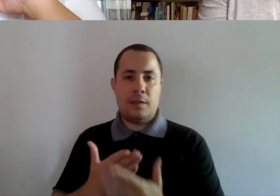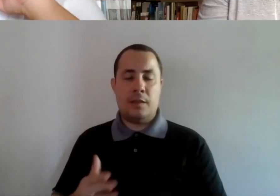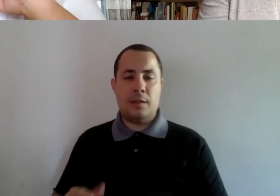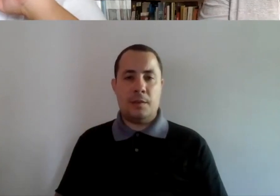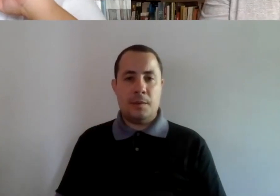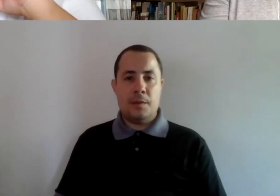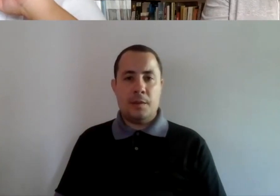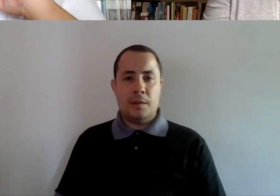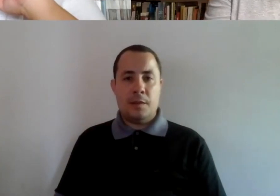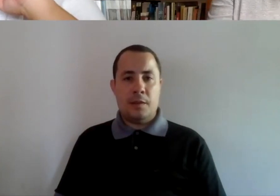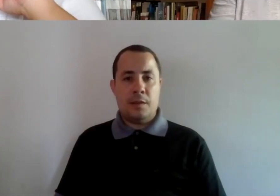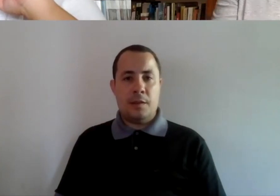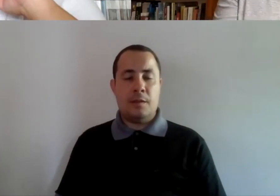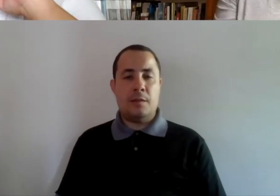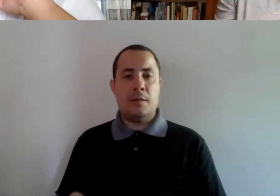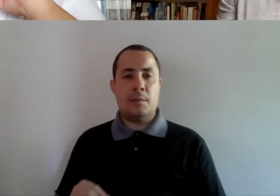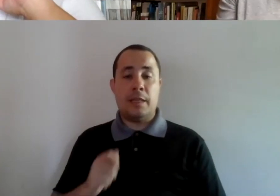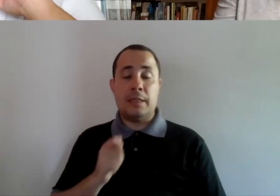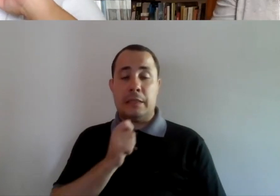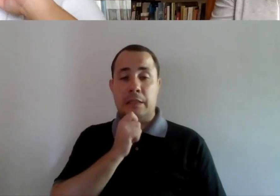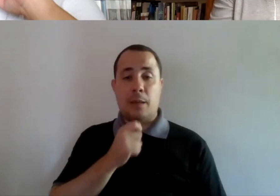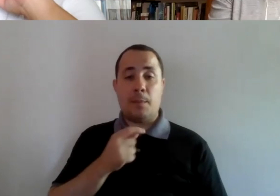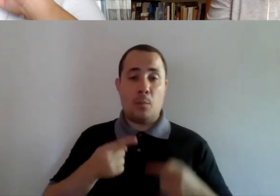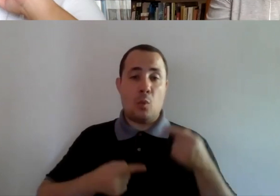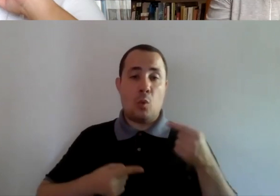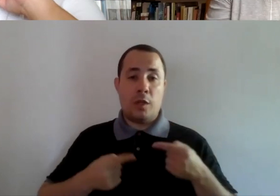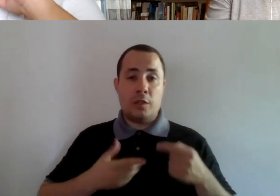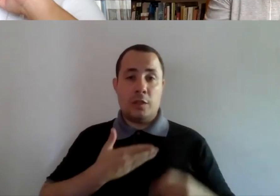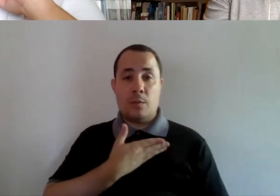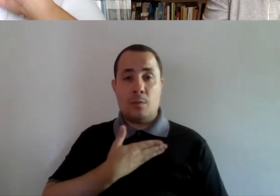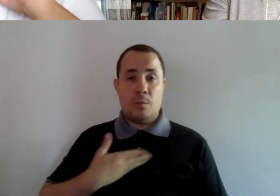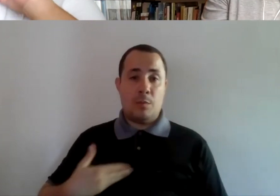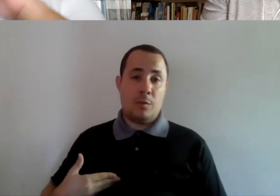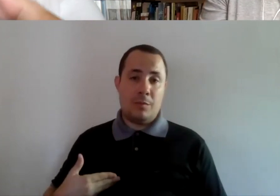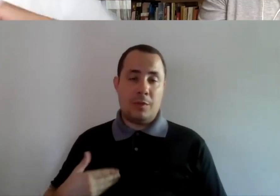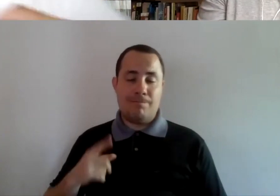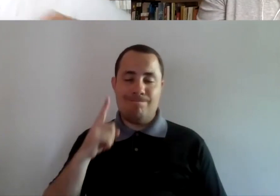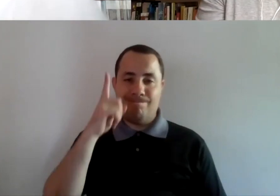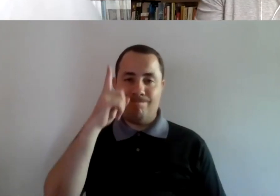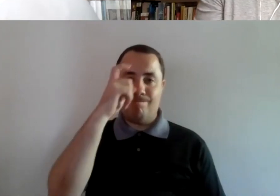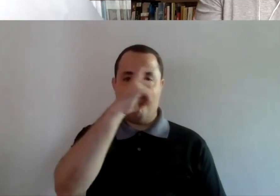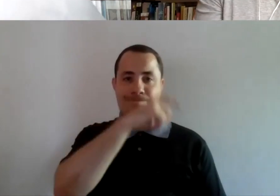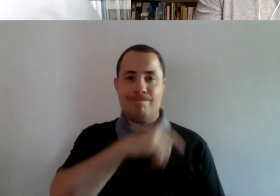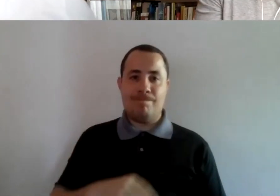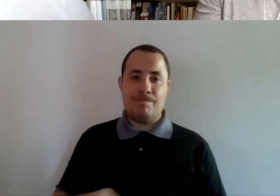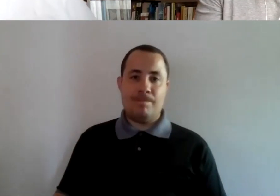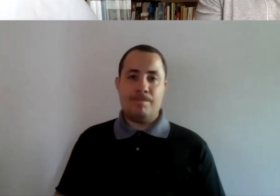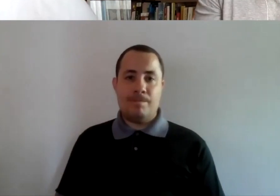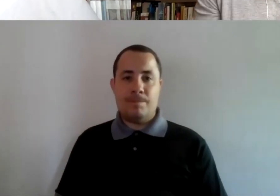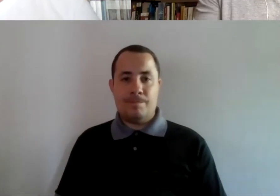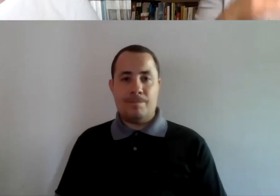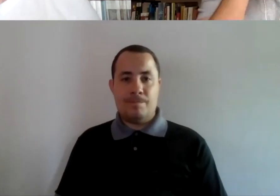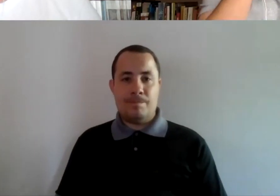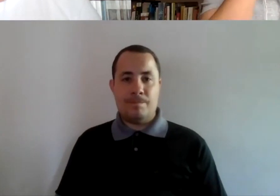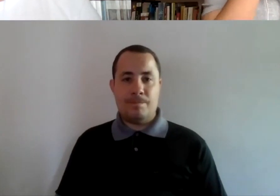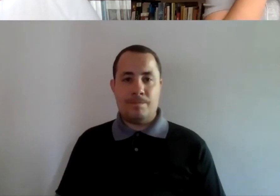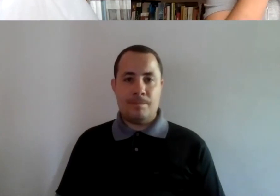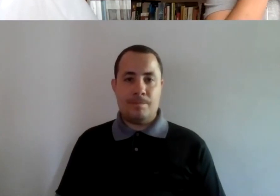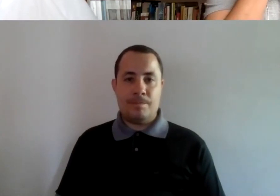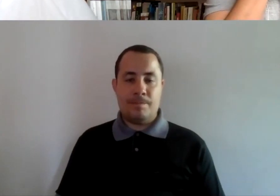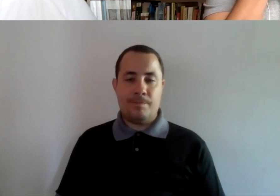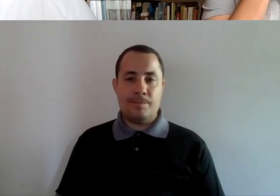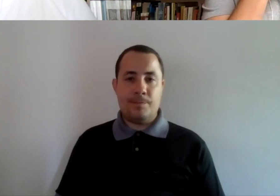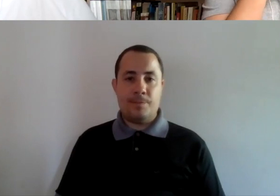Mas isso sem política pública é muito mais difícil. Sim. Não é substituir uma coisa pela outra. Esse que é o